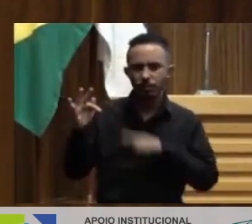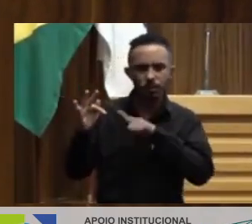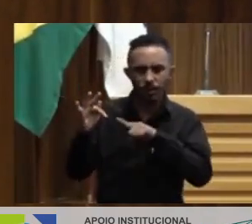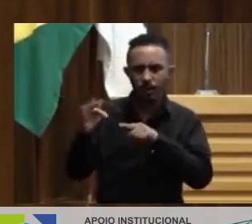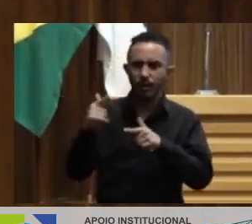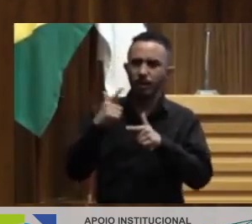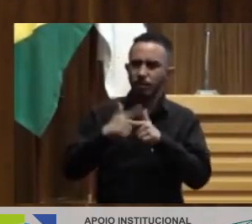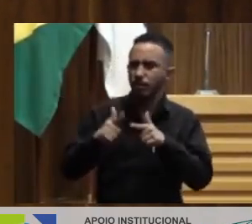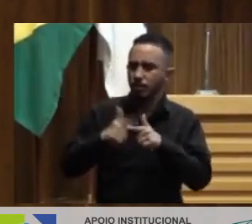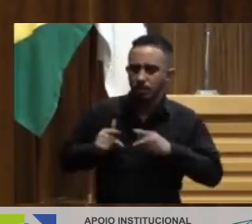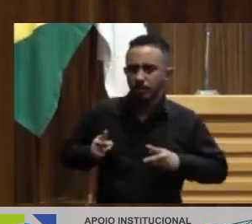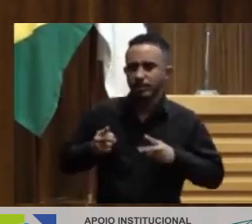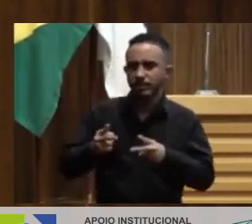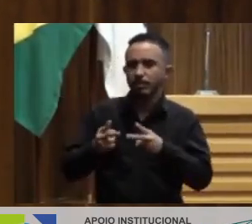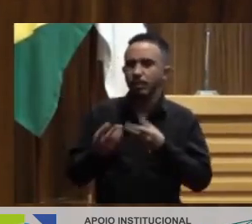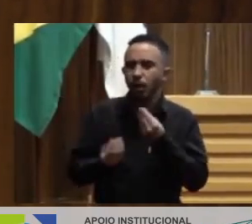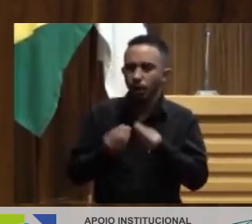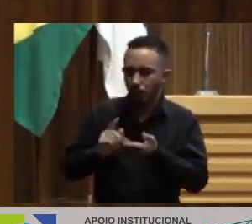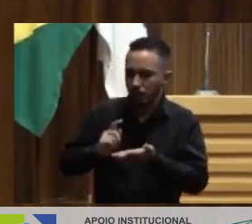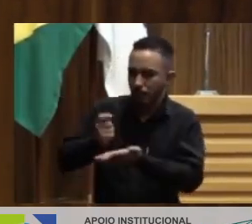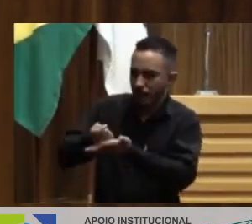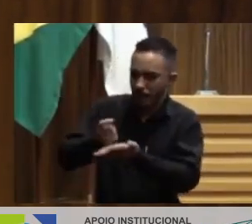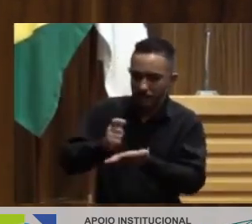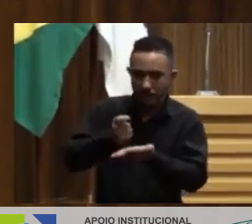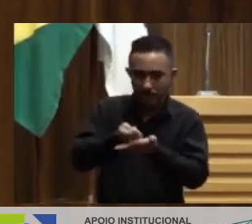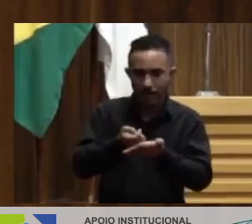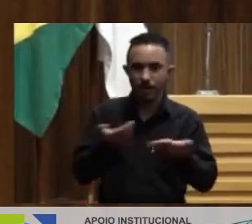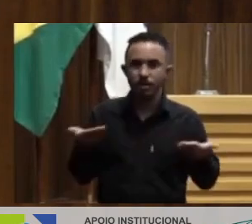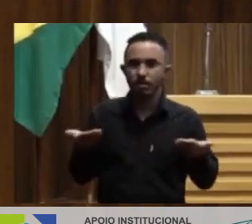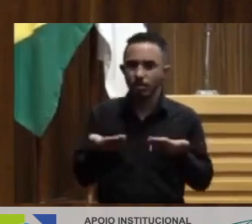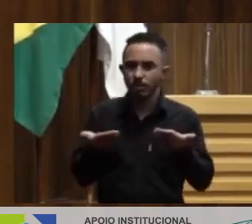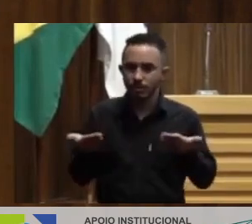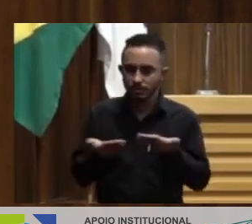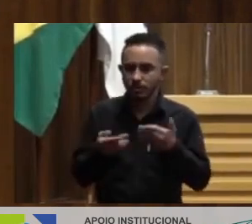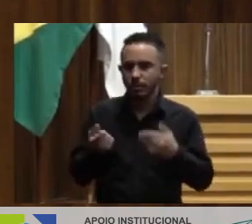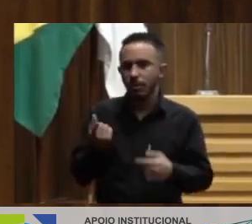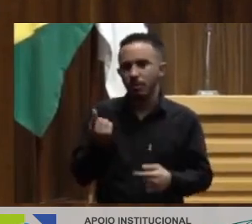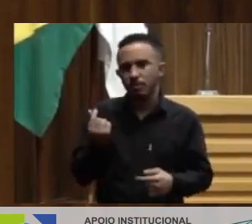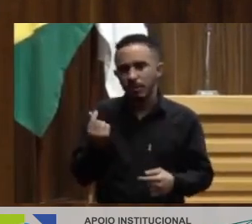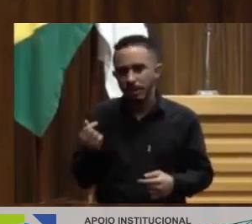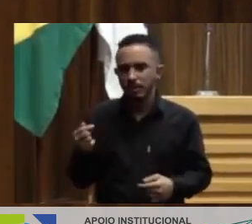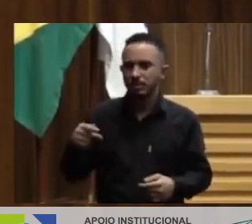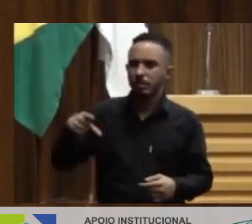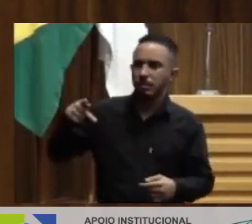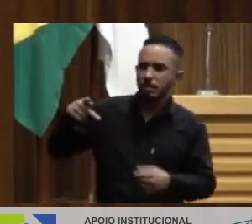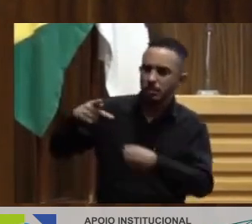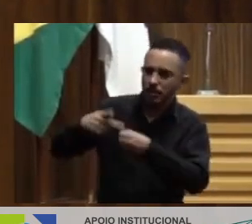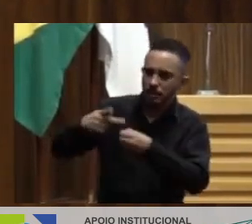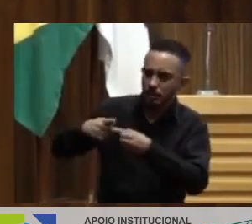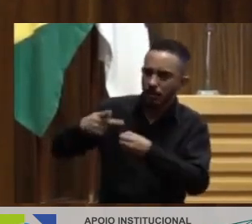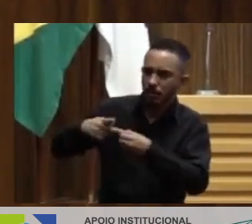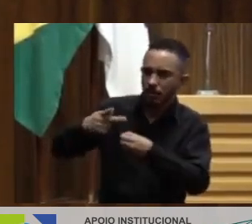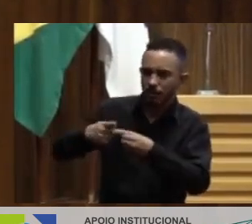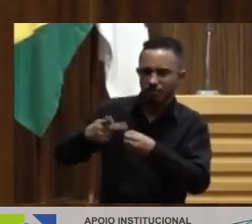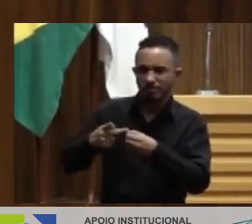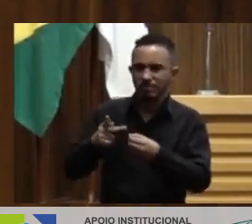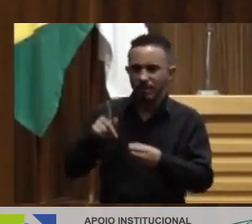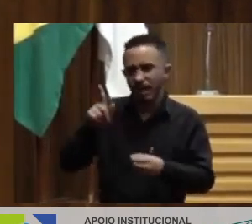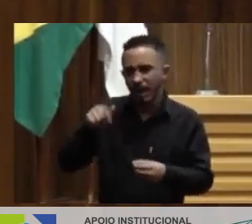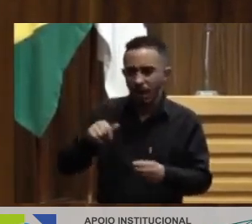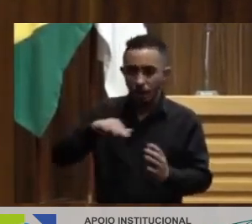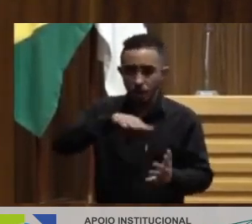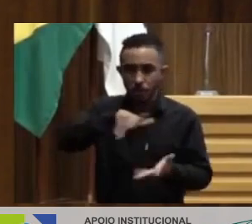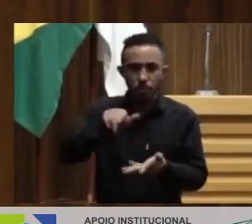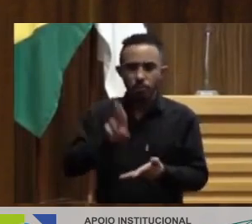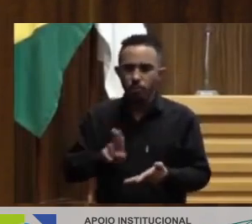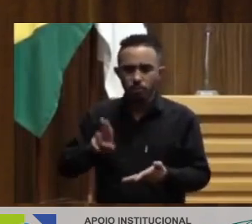problema sempre é custo. Hoje, o petróleo não é por acaso, né, que ele é um case mundial,